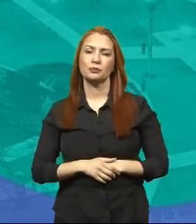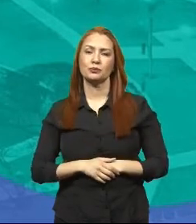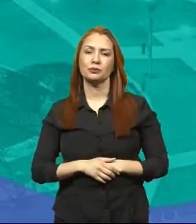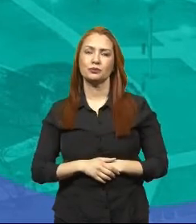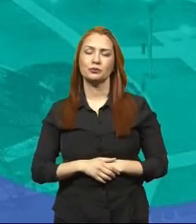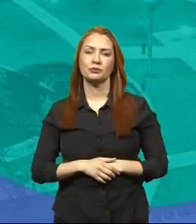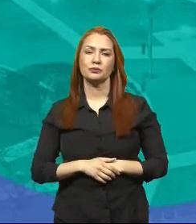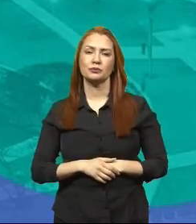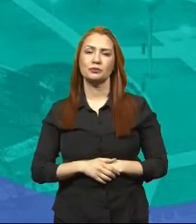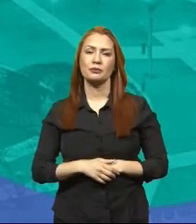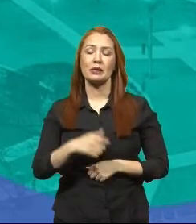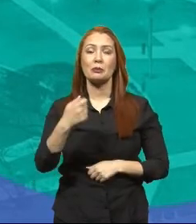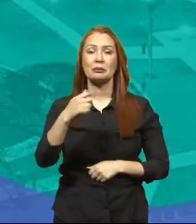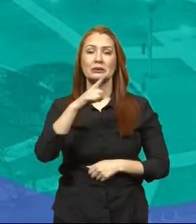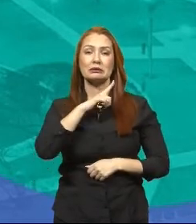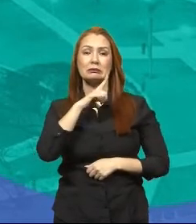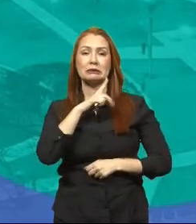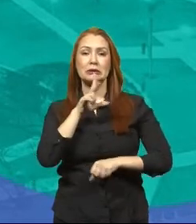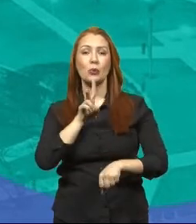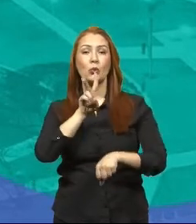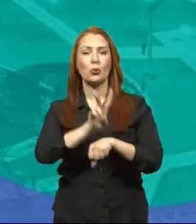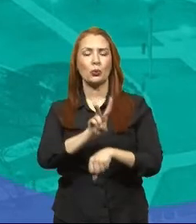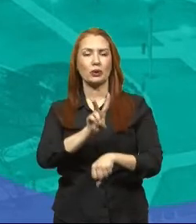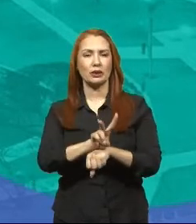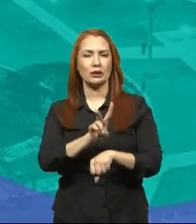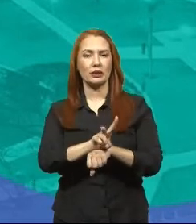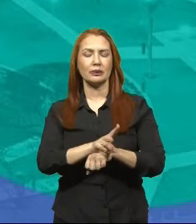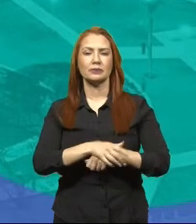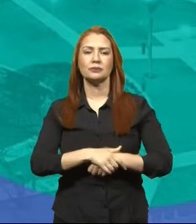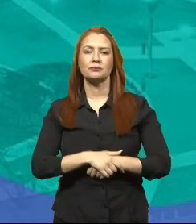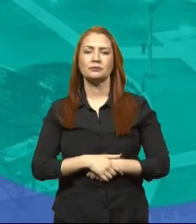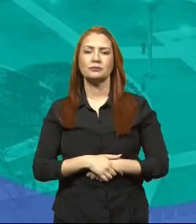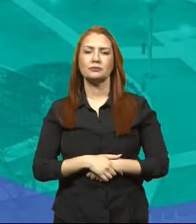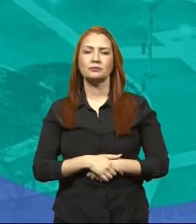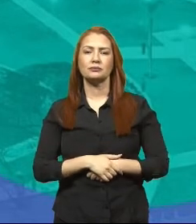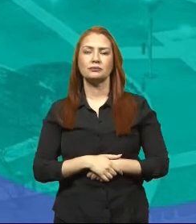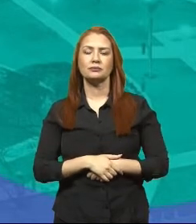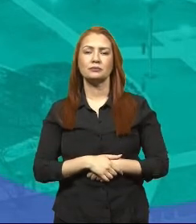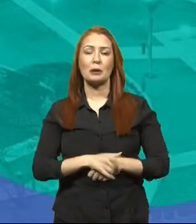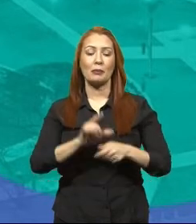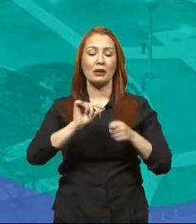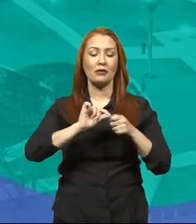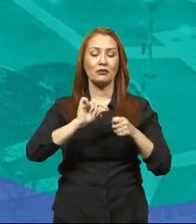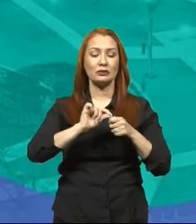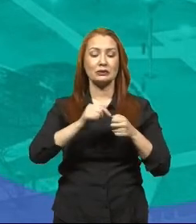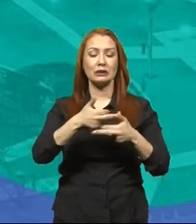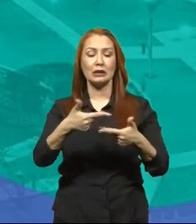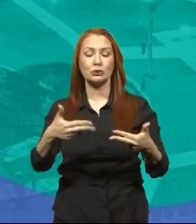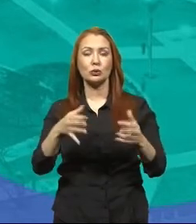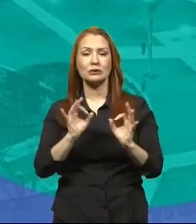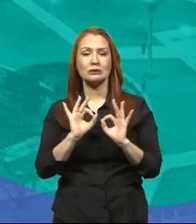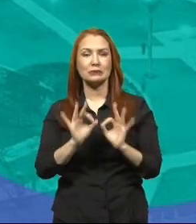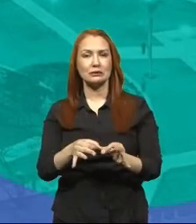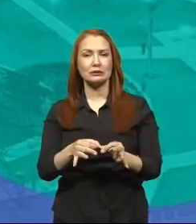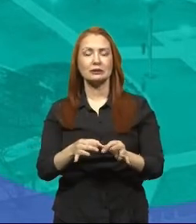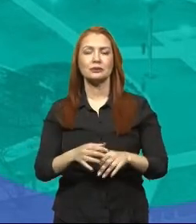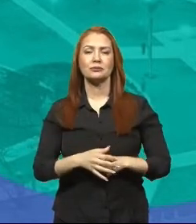a gente precisa tomar cuidado aí para que a gente faça as coisas certas, para que a